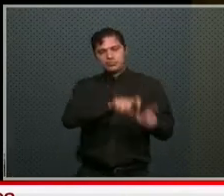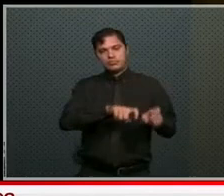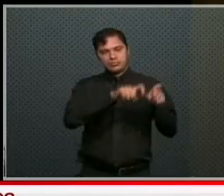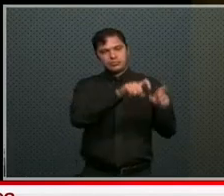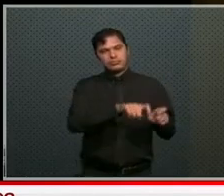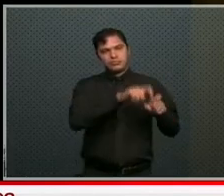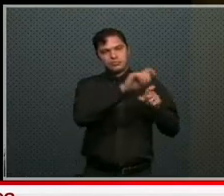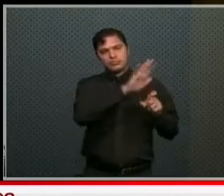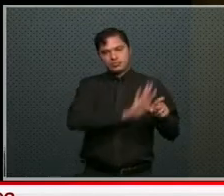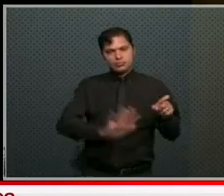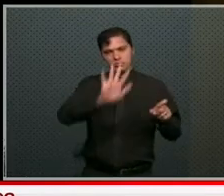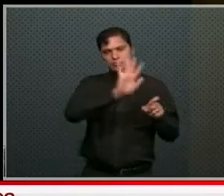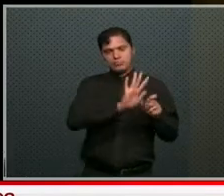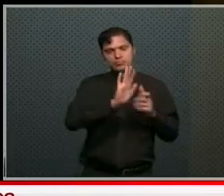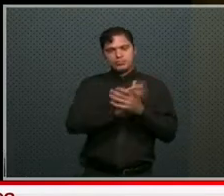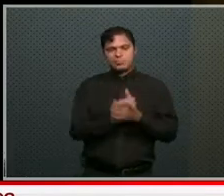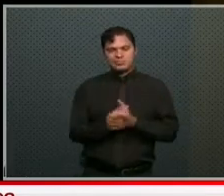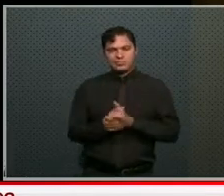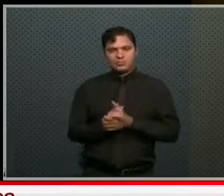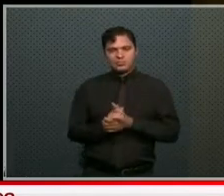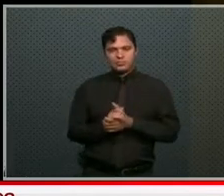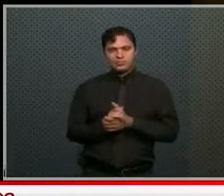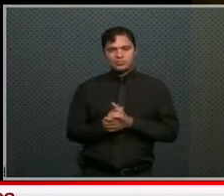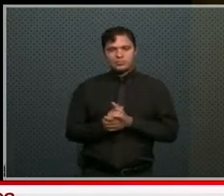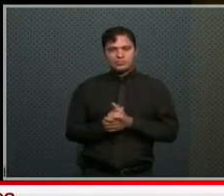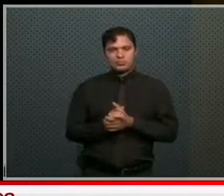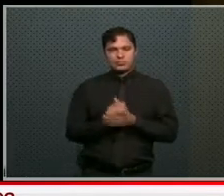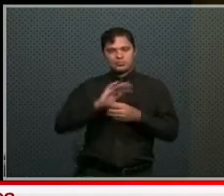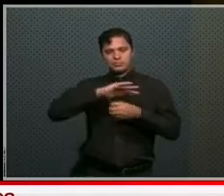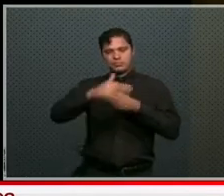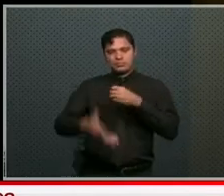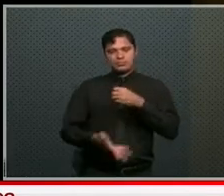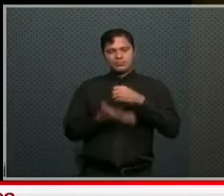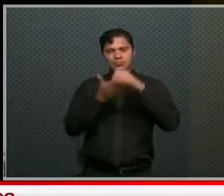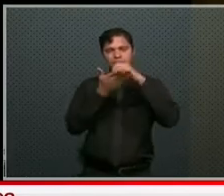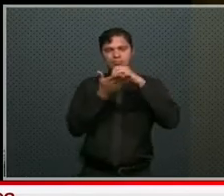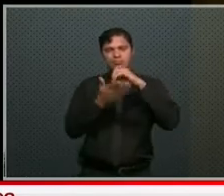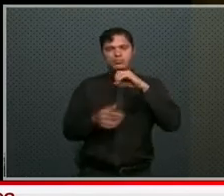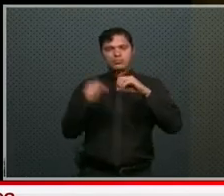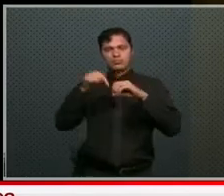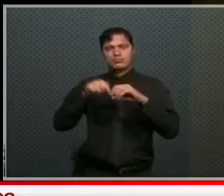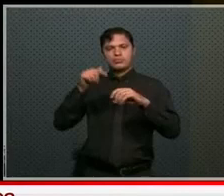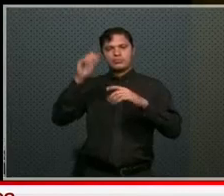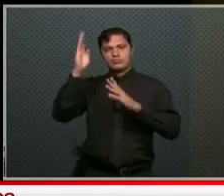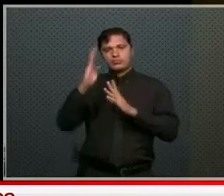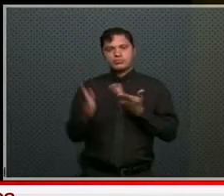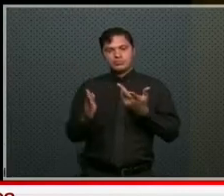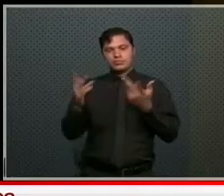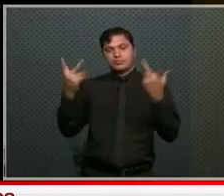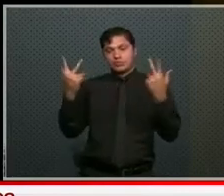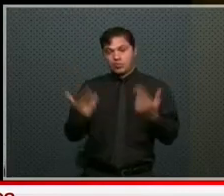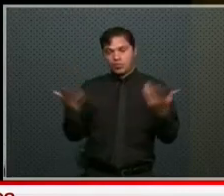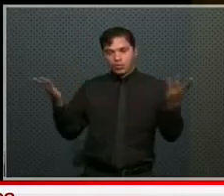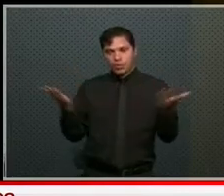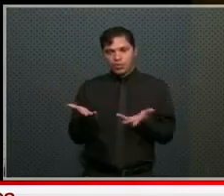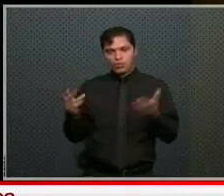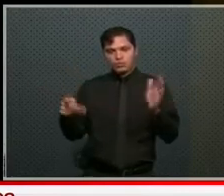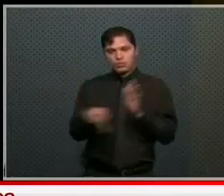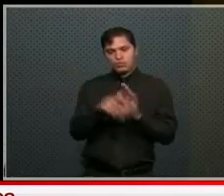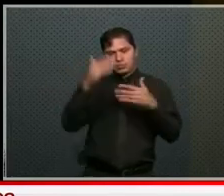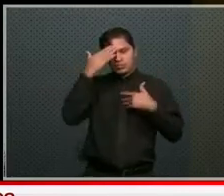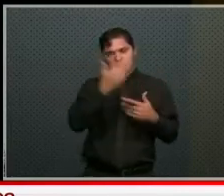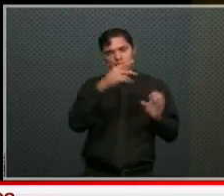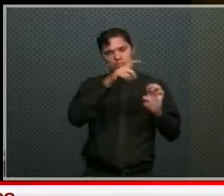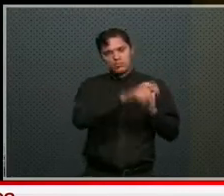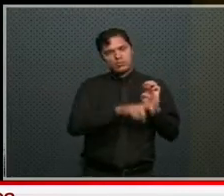Tropical entendeu sustentável e o Brasil é isso que é hoje graças exatamente Embrapa